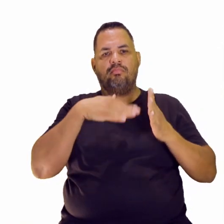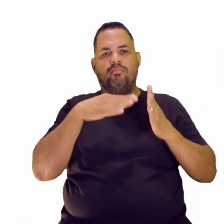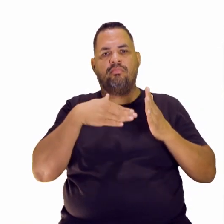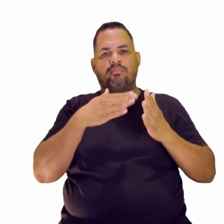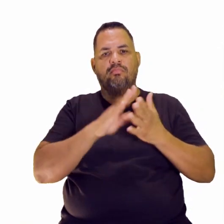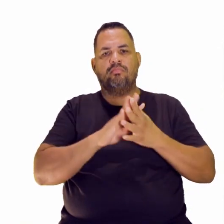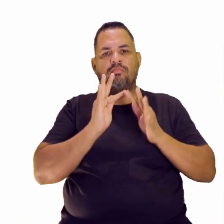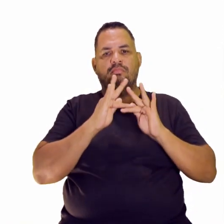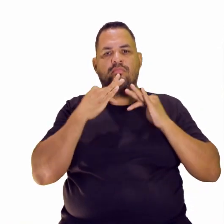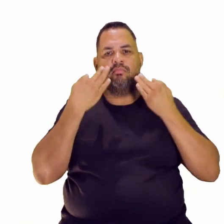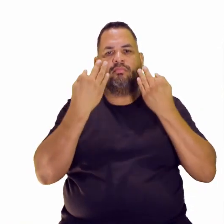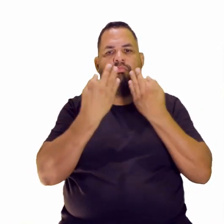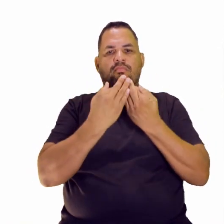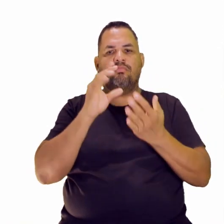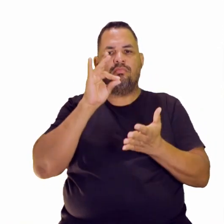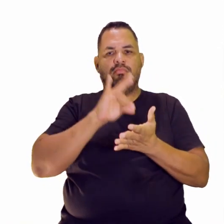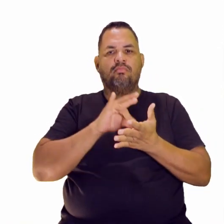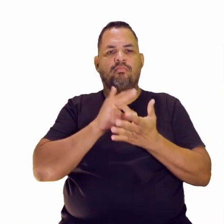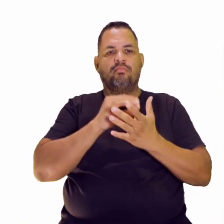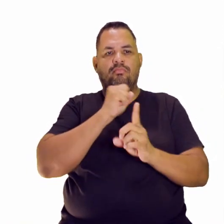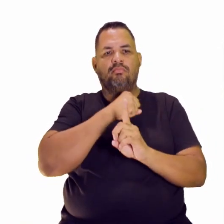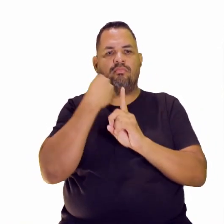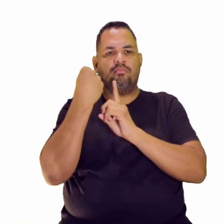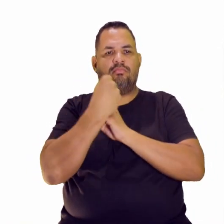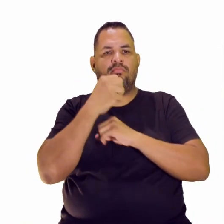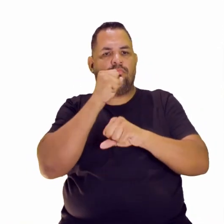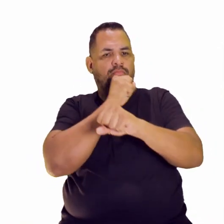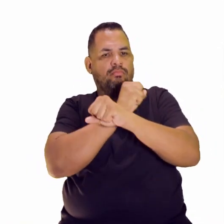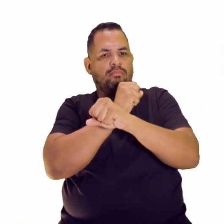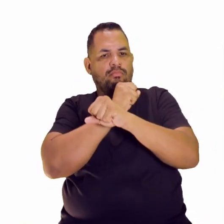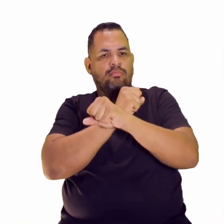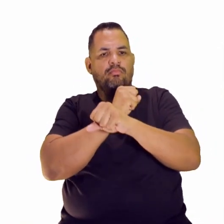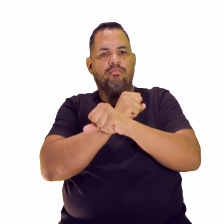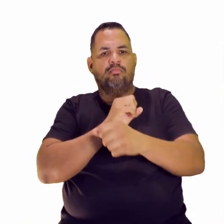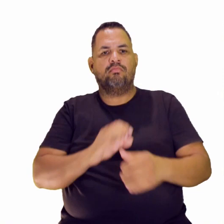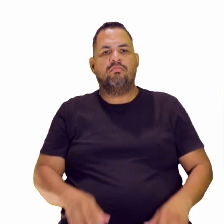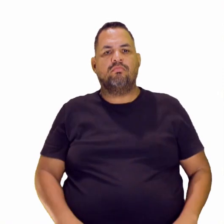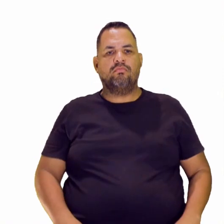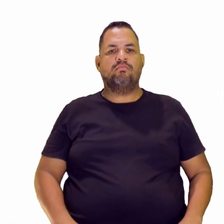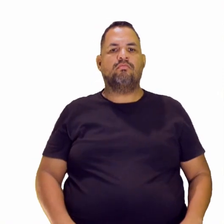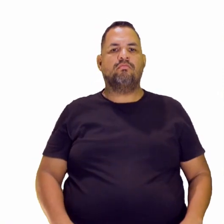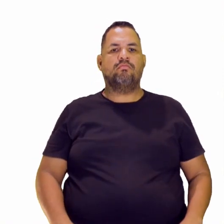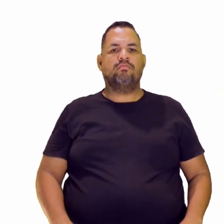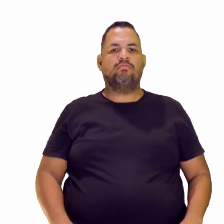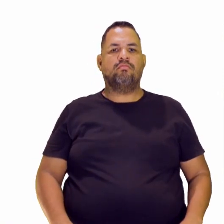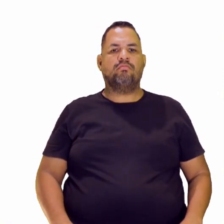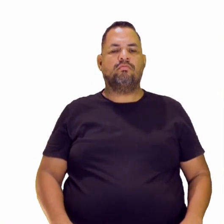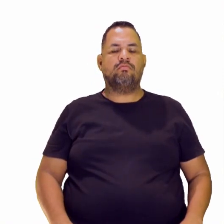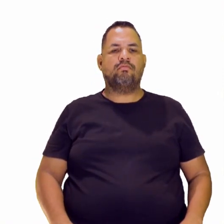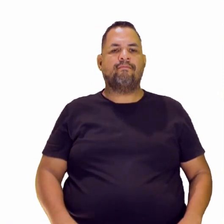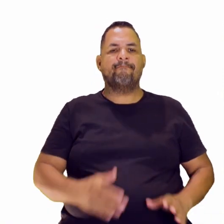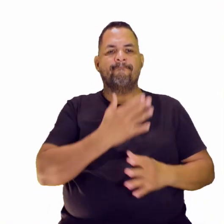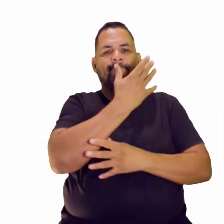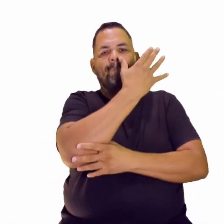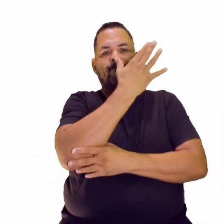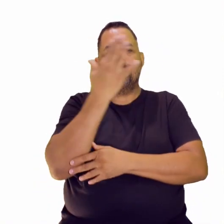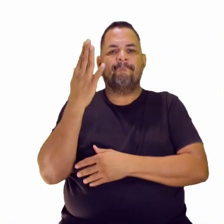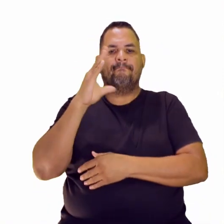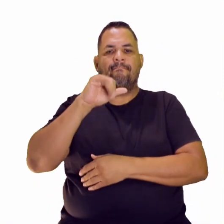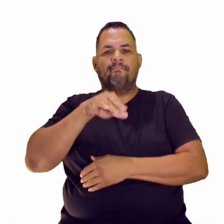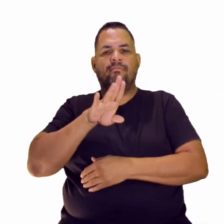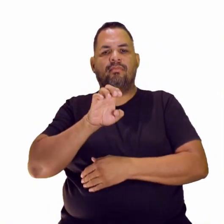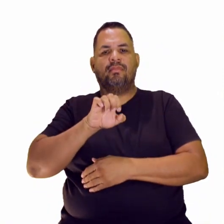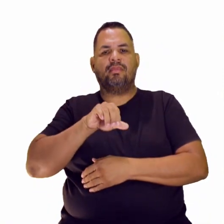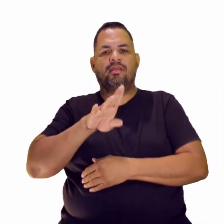as pinturas sobre a família real e a sociedade escravagista, as paisagens